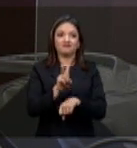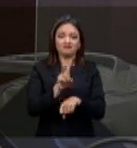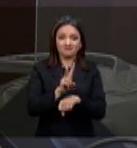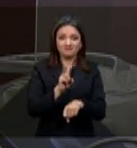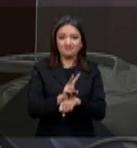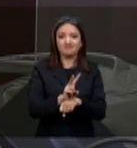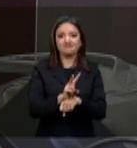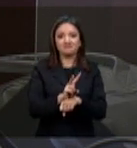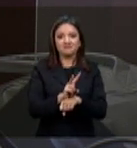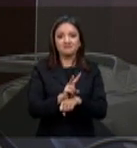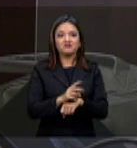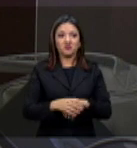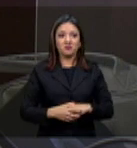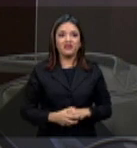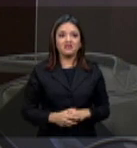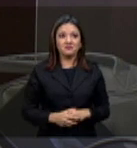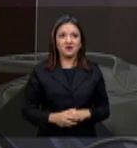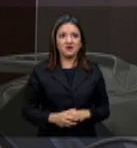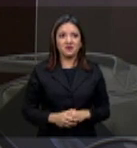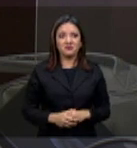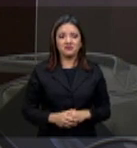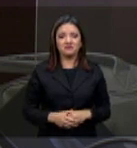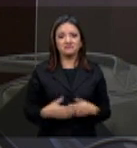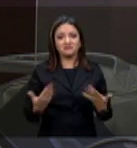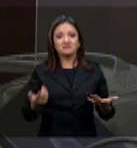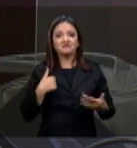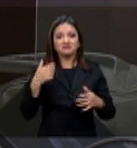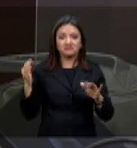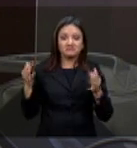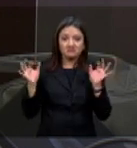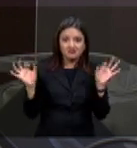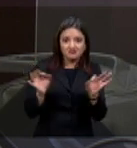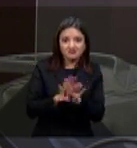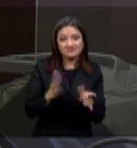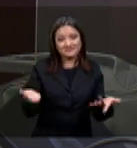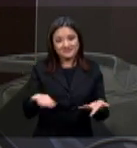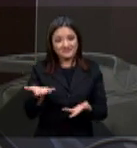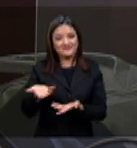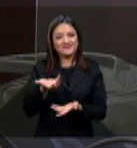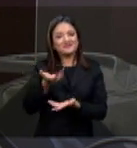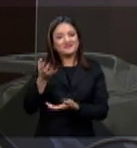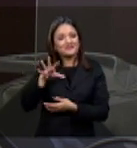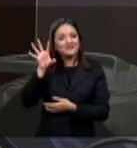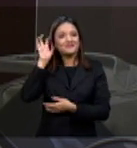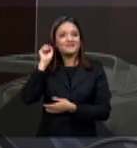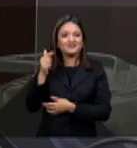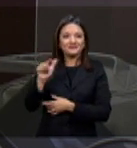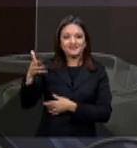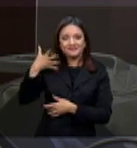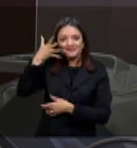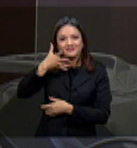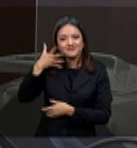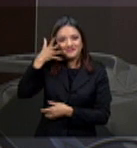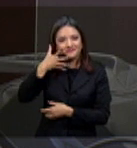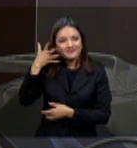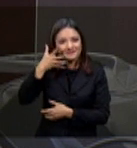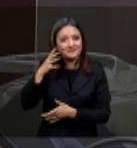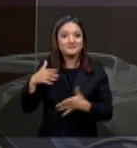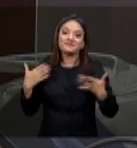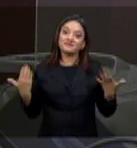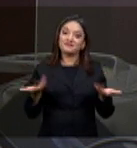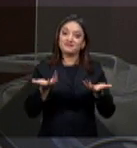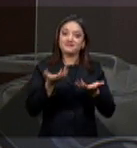para finalizar a minha fala, sem me alongar muito, também porque eu quero muito ouvir as minhas companheiras de painel, de mesa, eu gostaria de